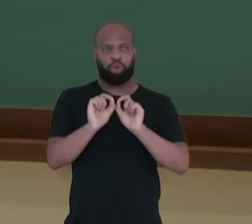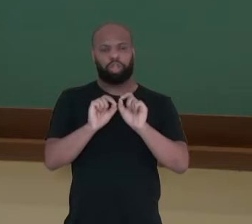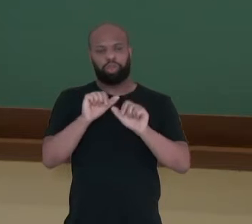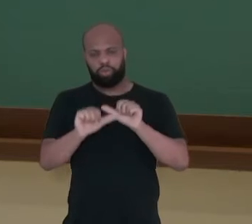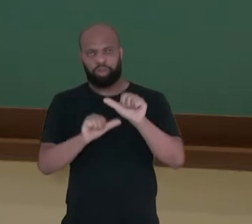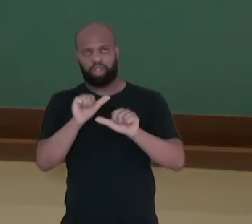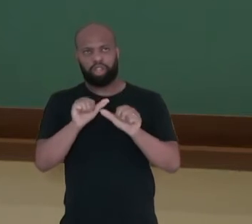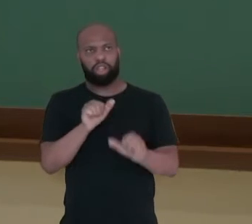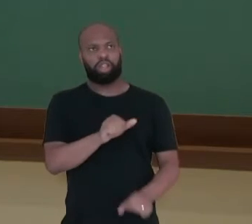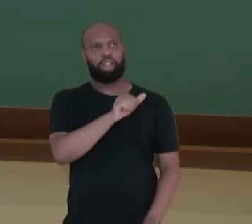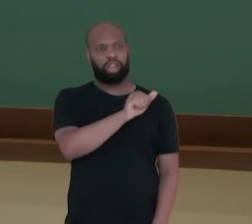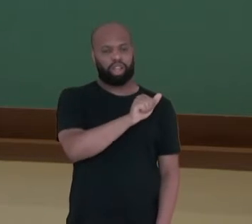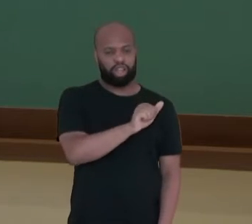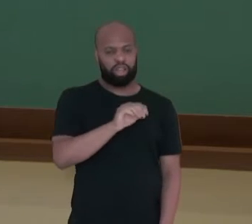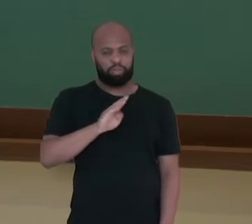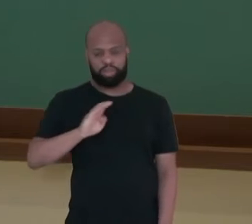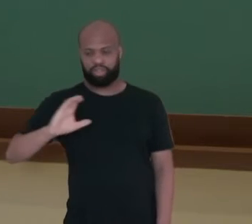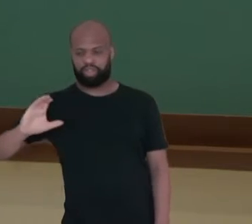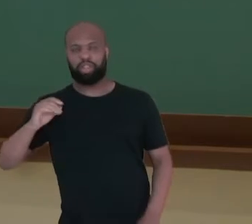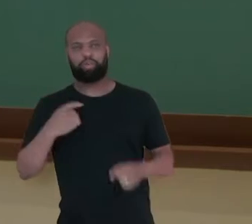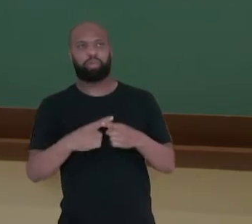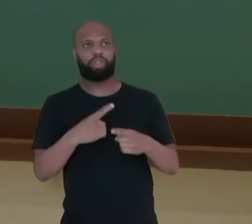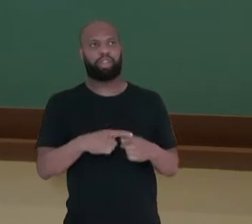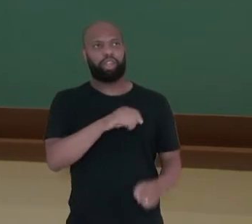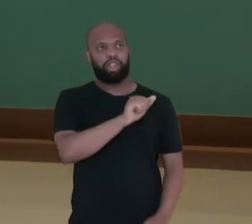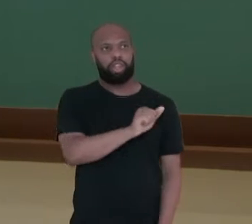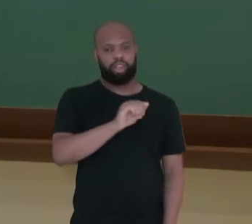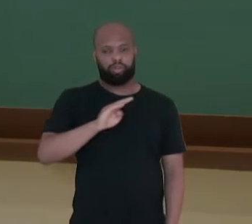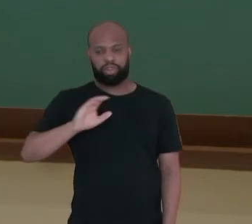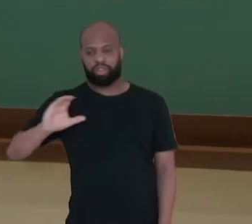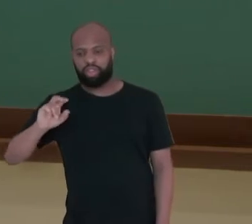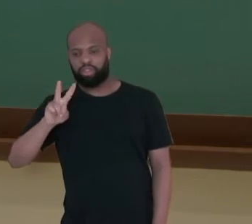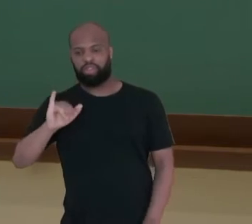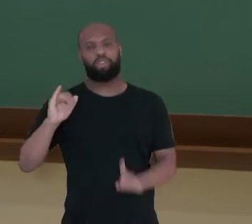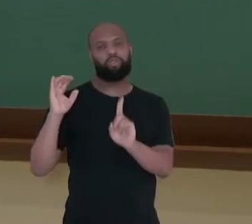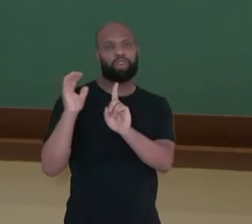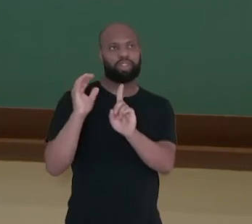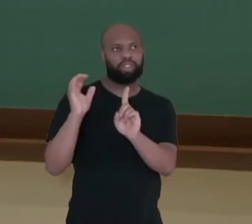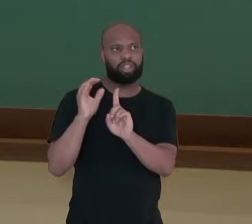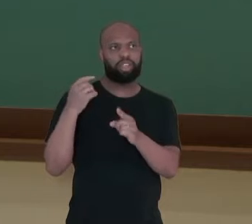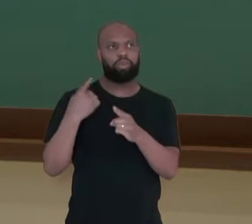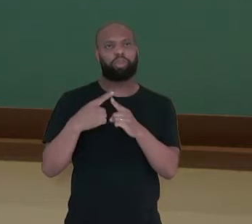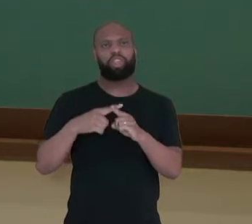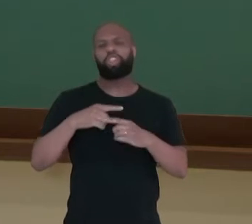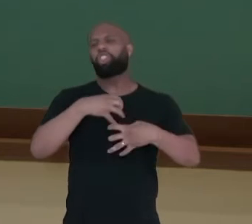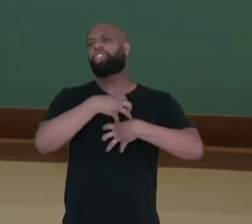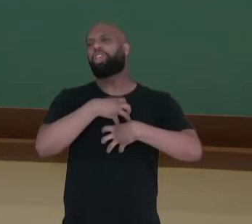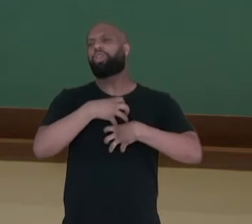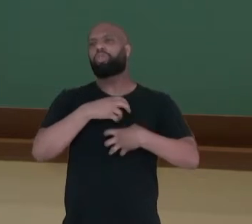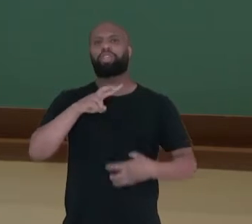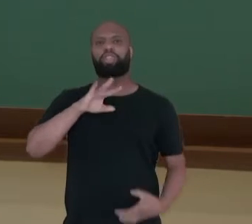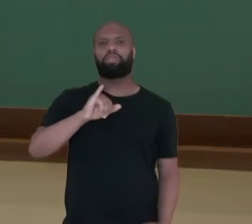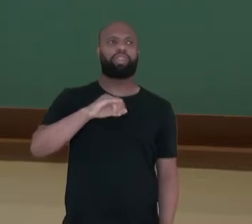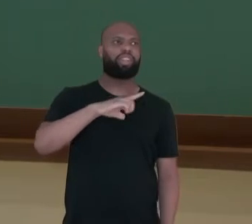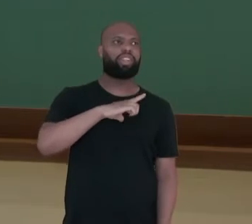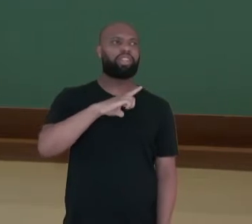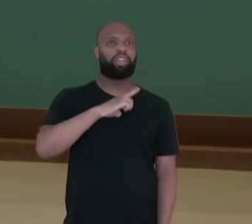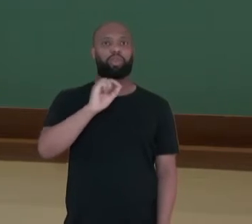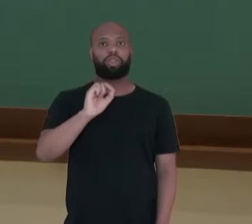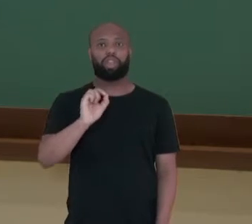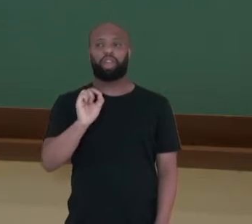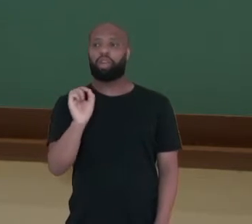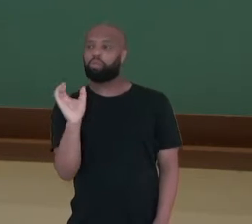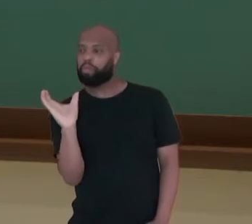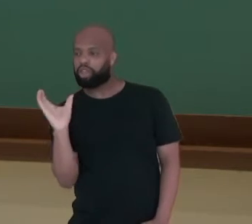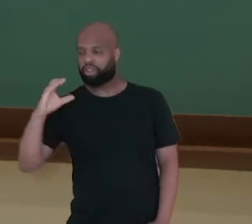ABC. Então, é lógico que o ABC vai interferir. É ele que diz que jeito que vai ser a tua